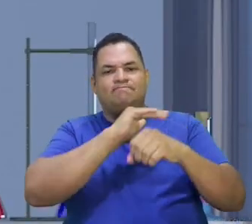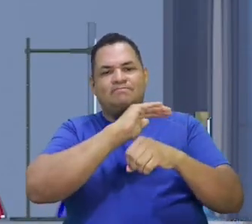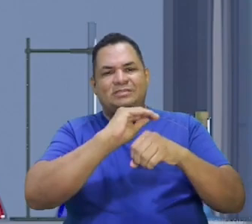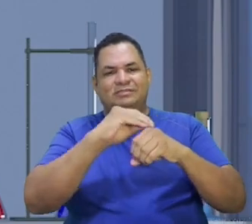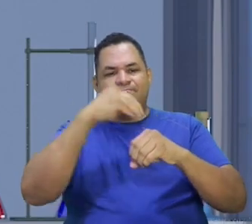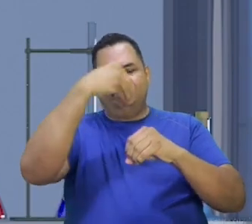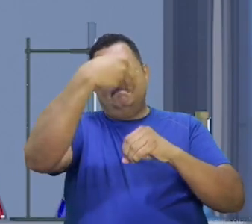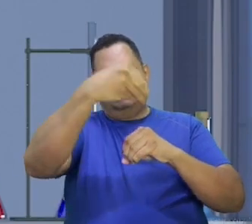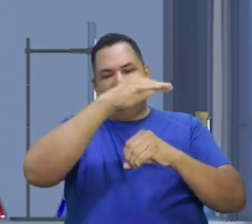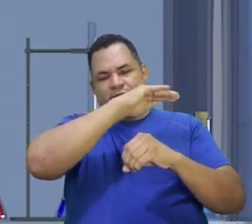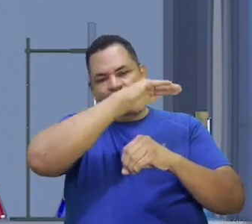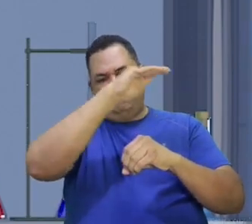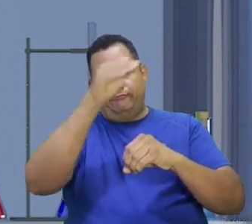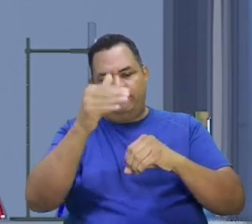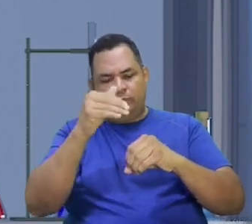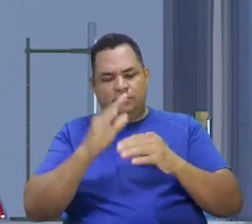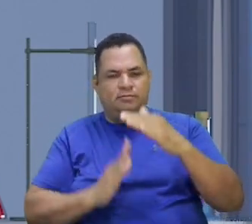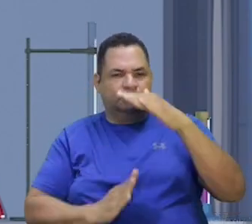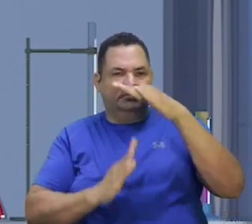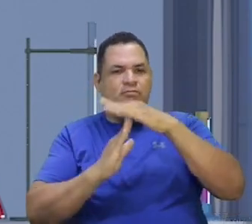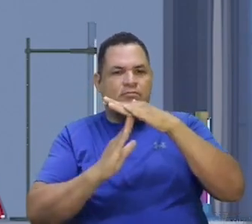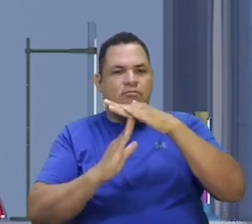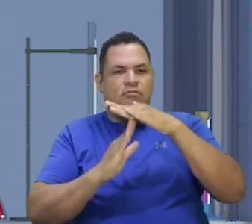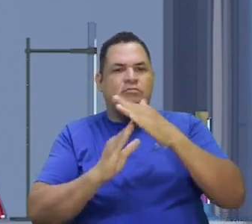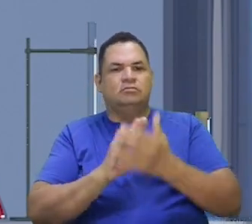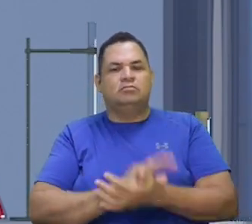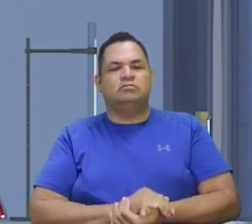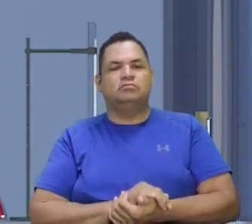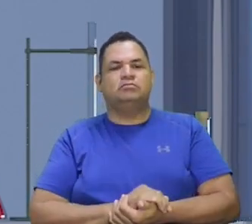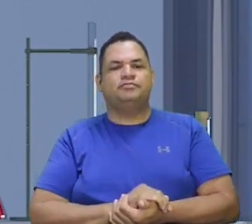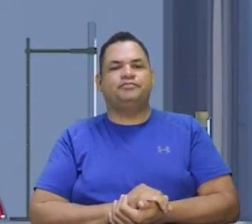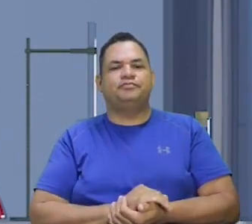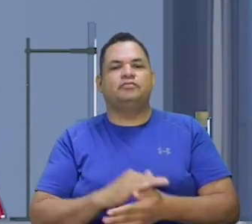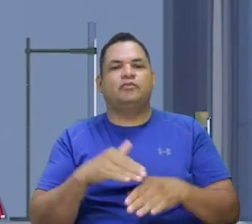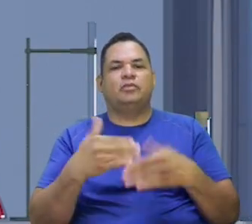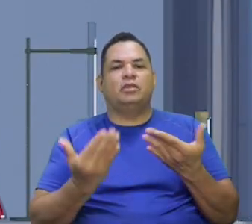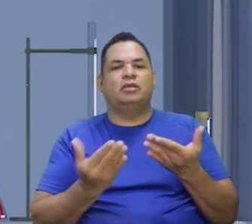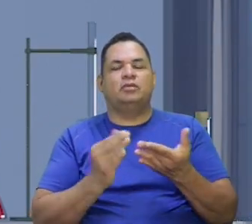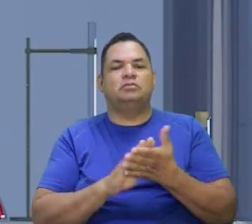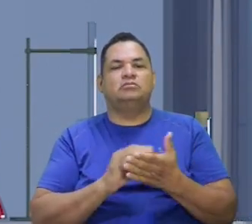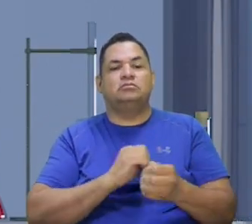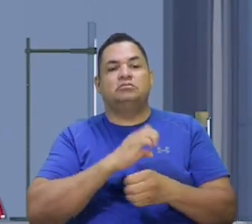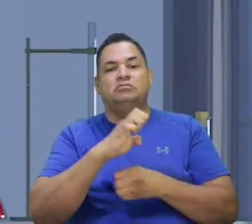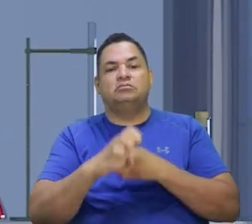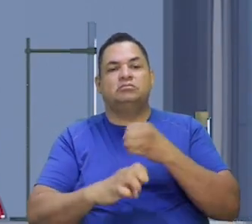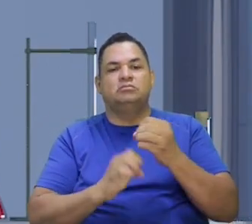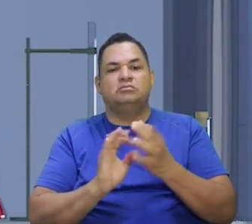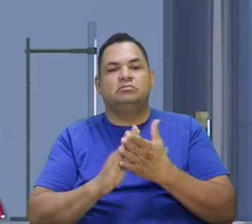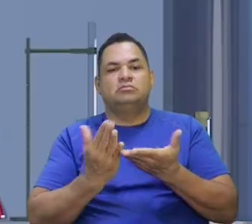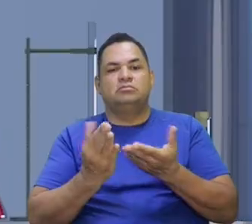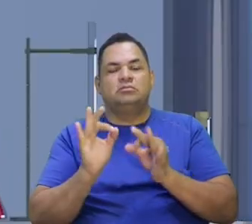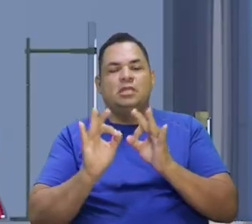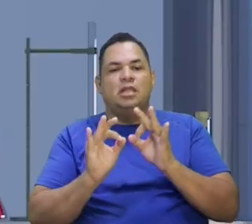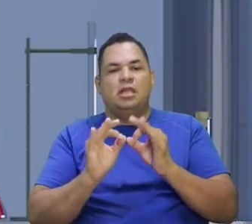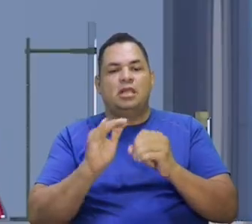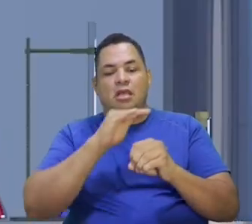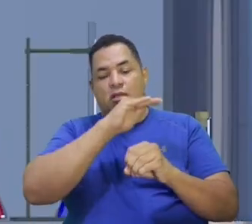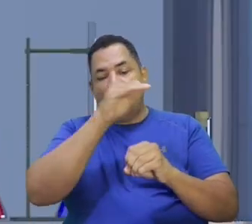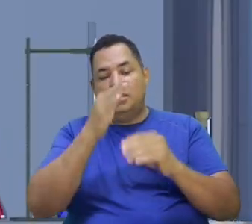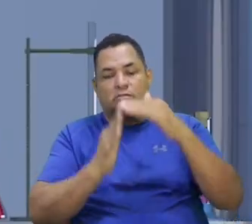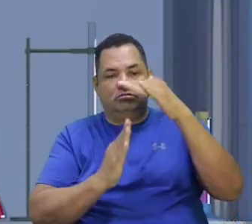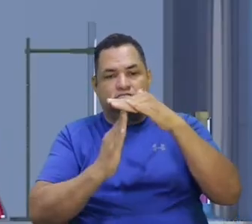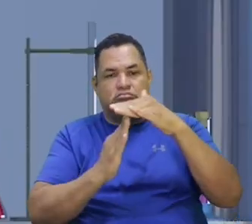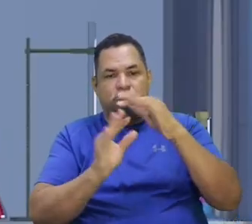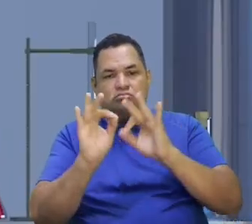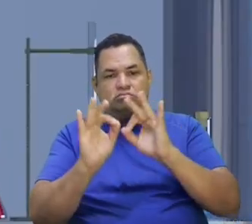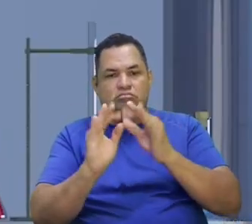mais externa do nosso átomo, e quantos elétrons ele tem lá, porque vai ser nessa camada